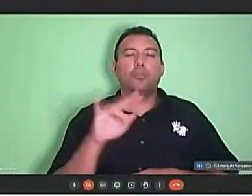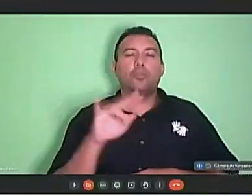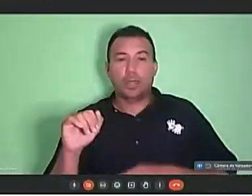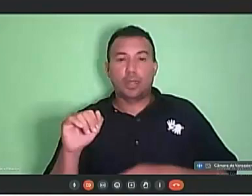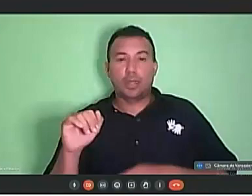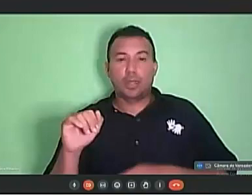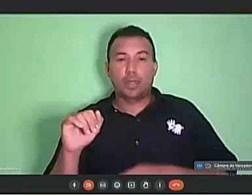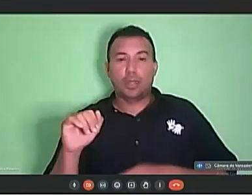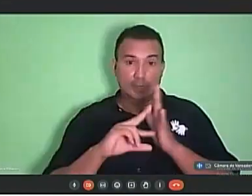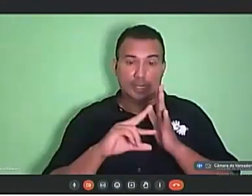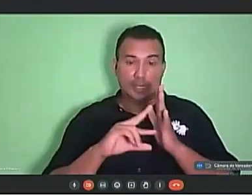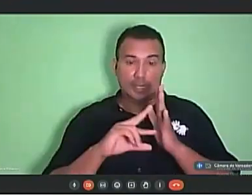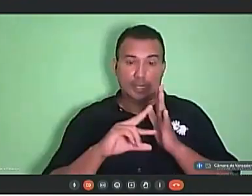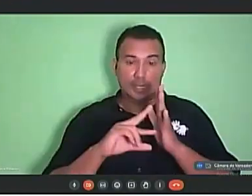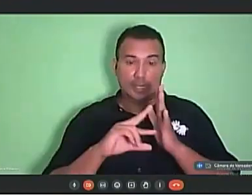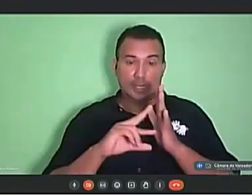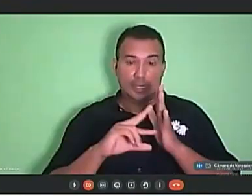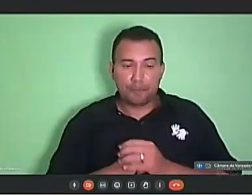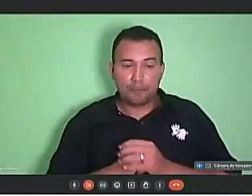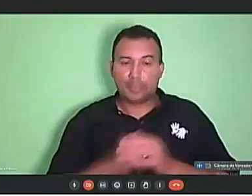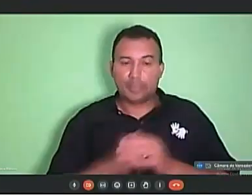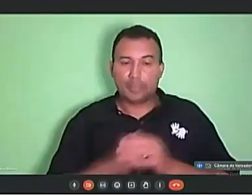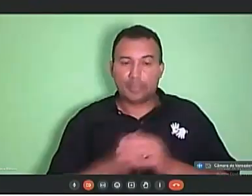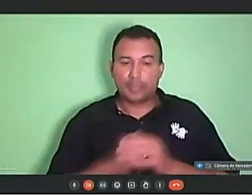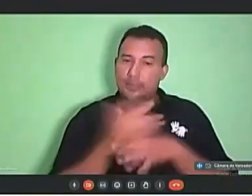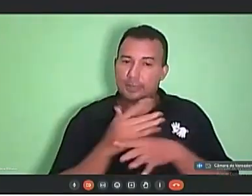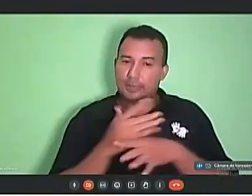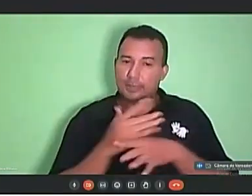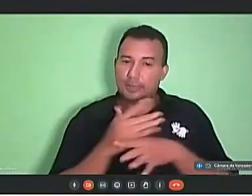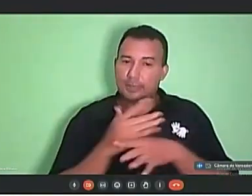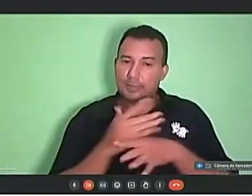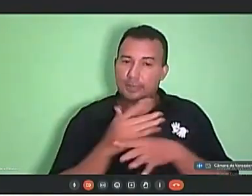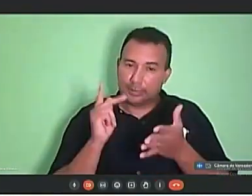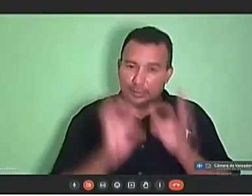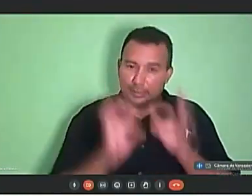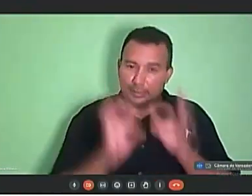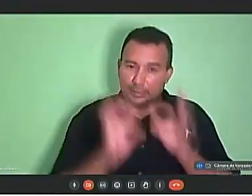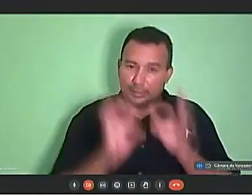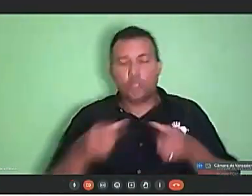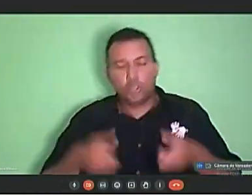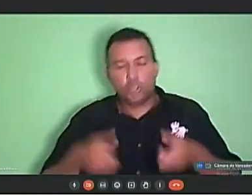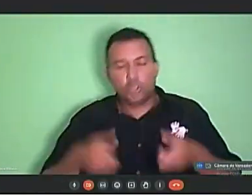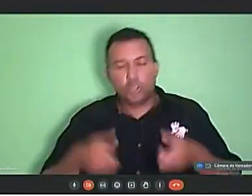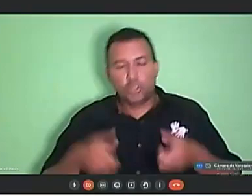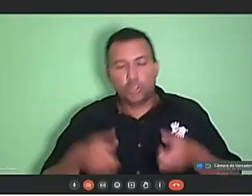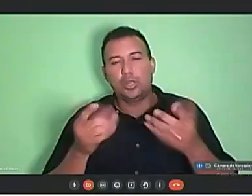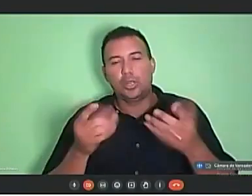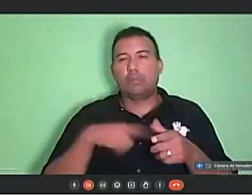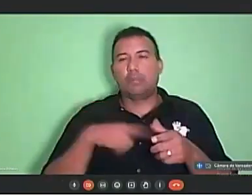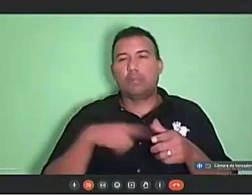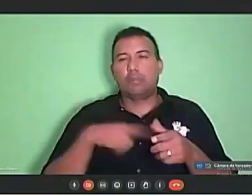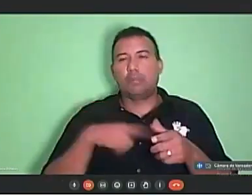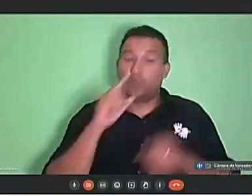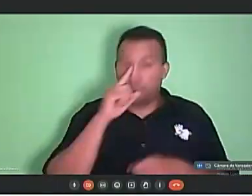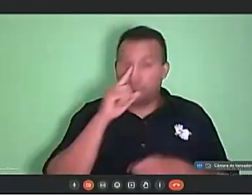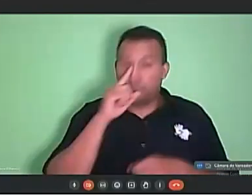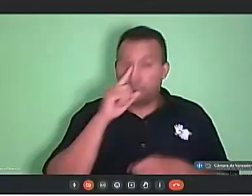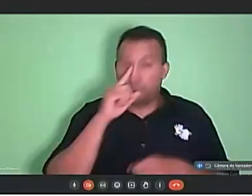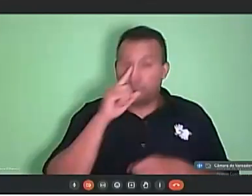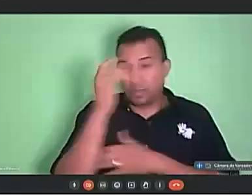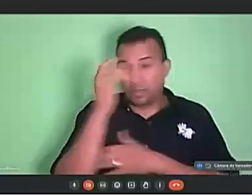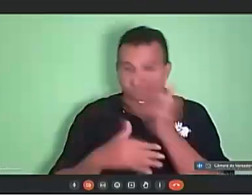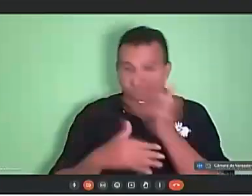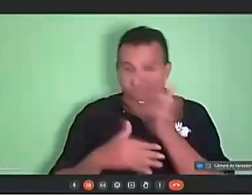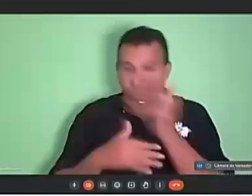nas cidades gêmeas perante o custo e os riscos ambientais que seriam fazer obra nas corredeiras. Outro tema, vou